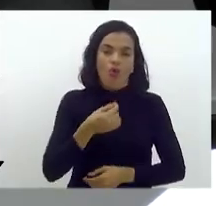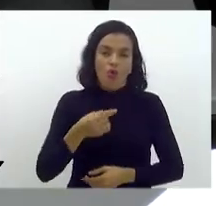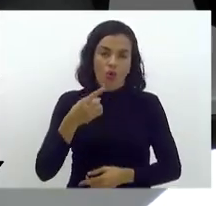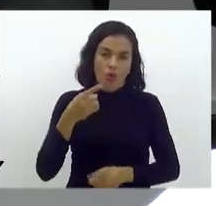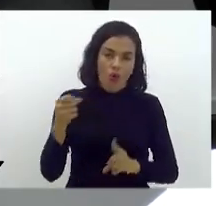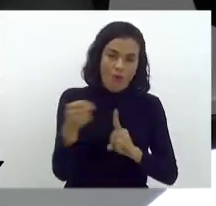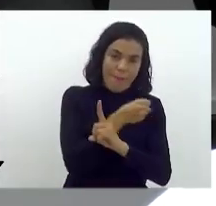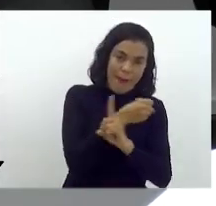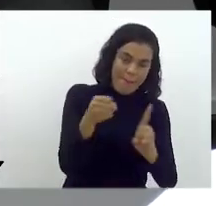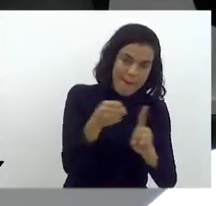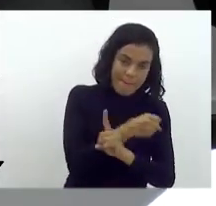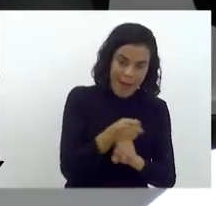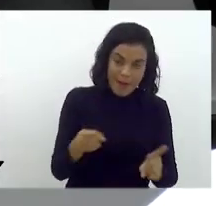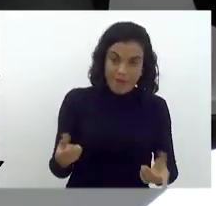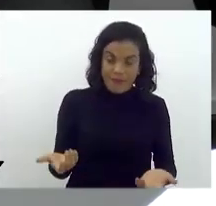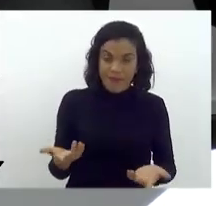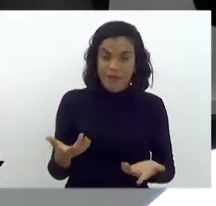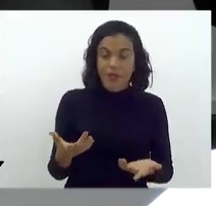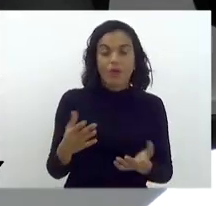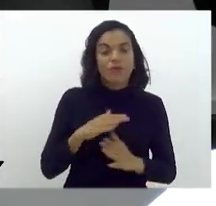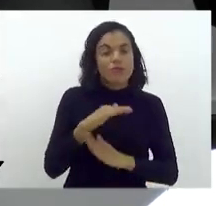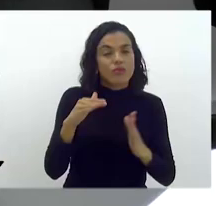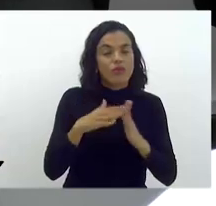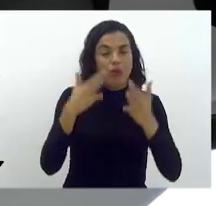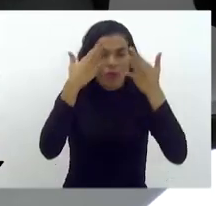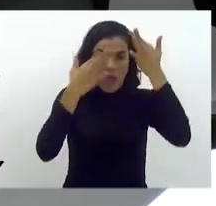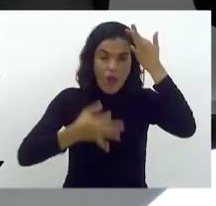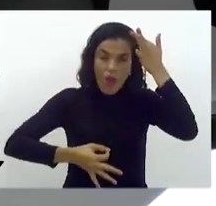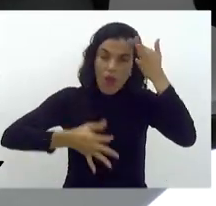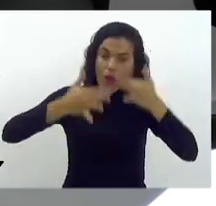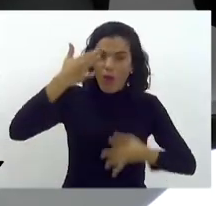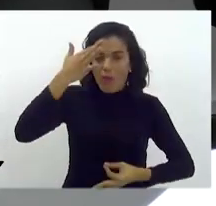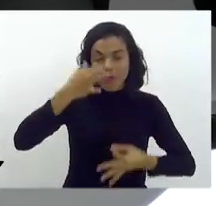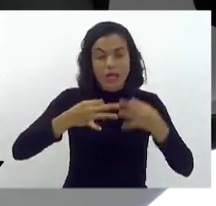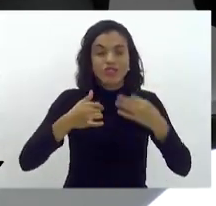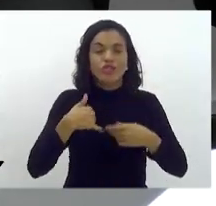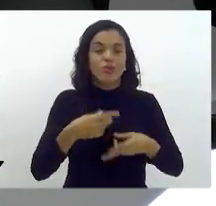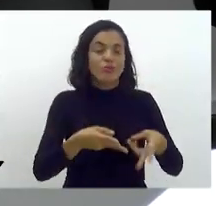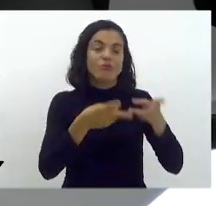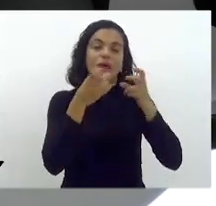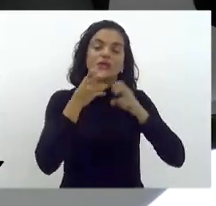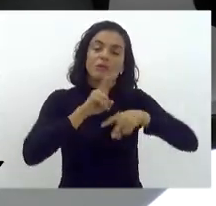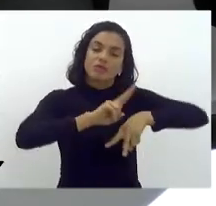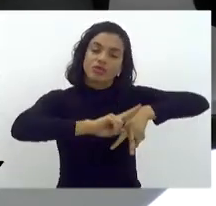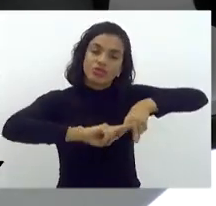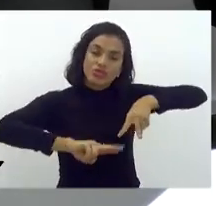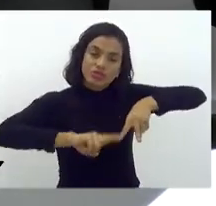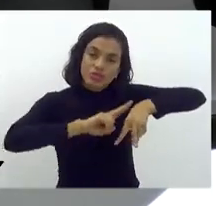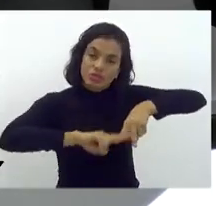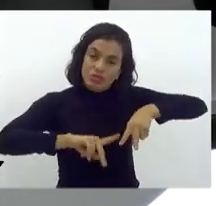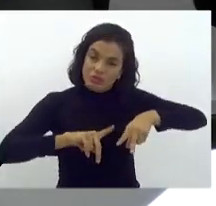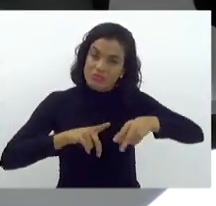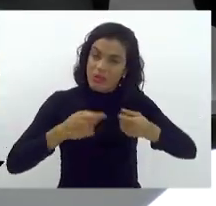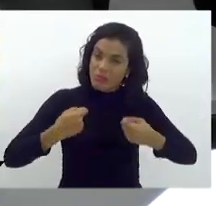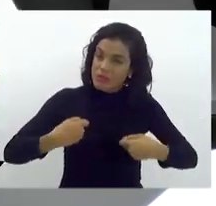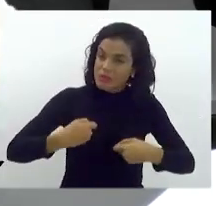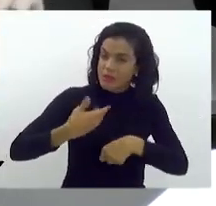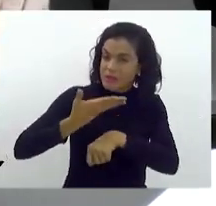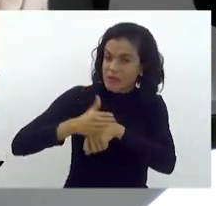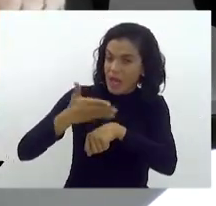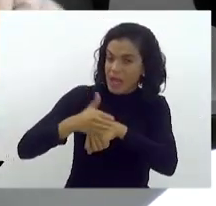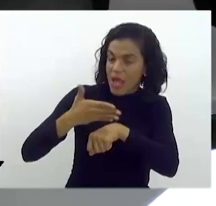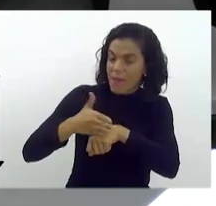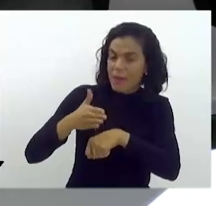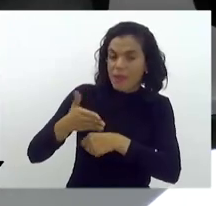esse todas essas compreensões fazem com que a gente não aplique a perspectiva de gênero as investigações Então esse treinamento é o